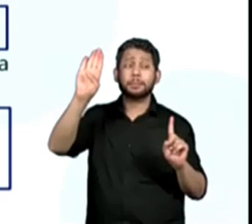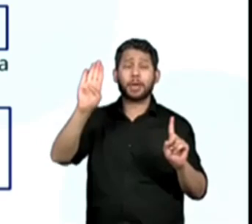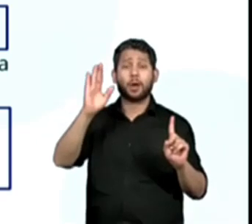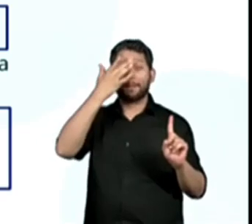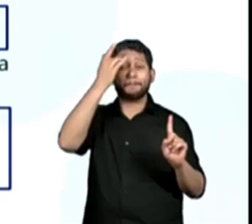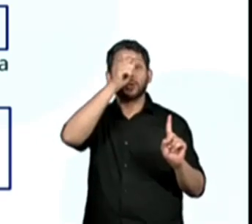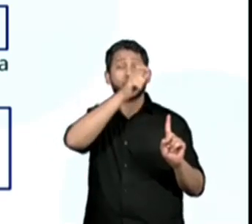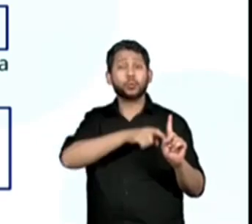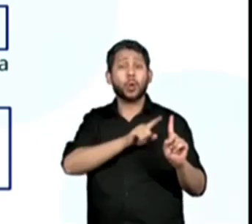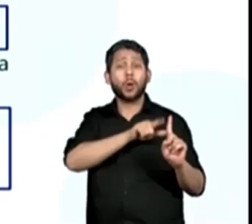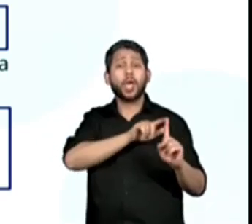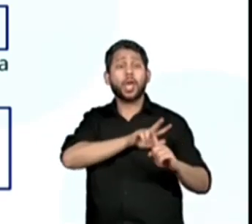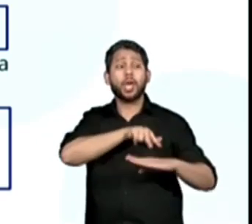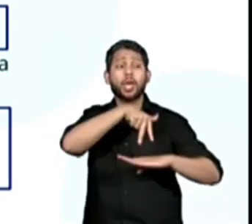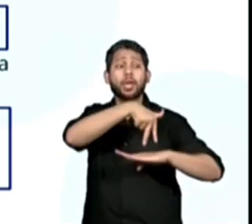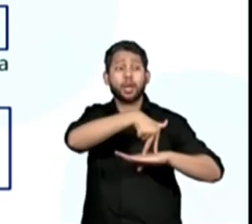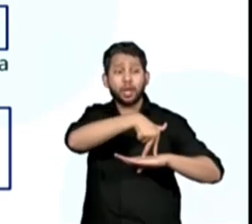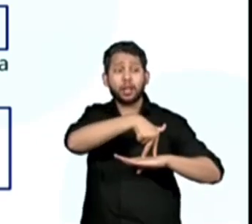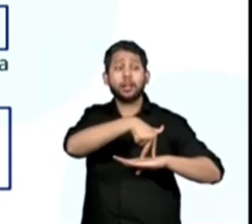como se fosse